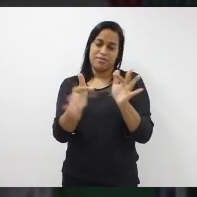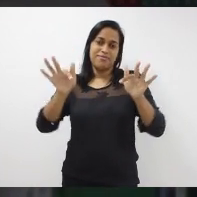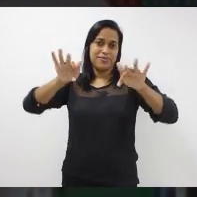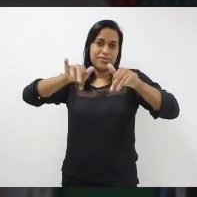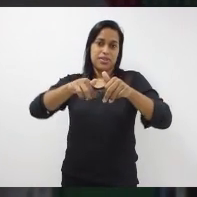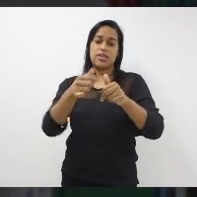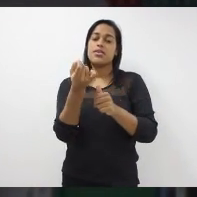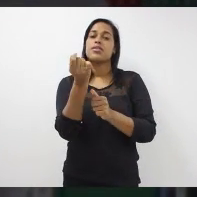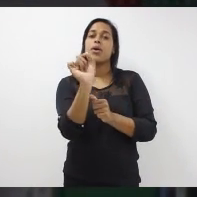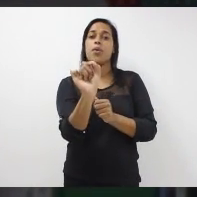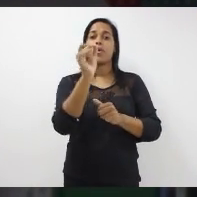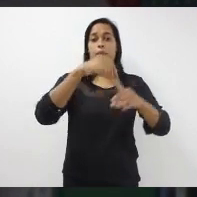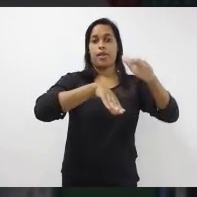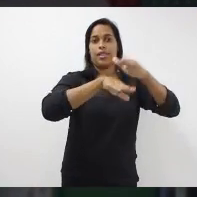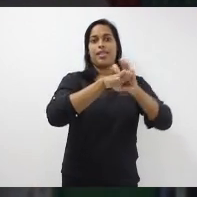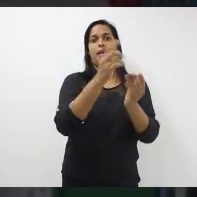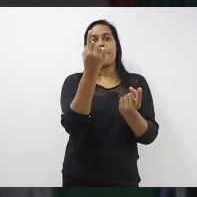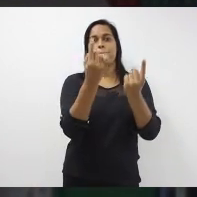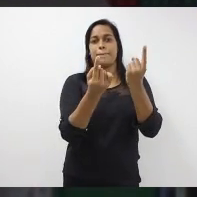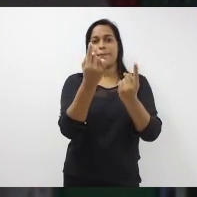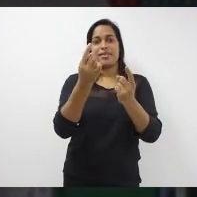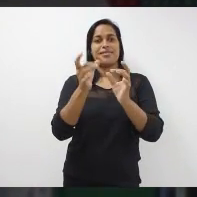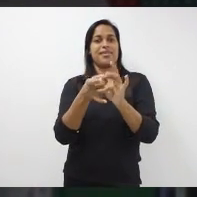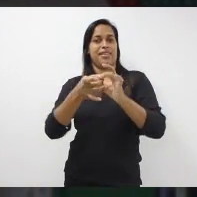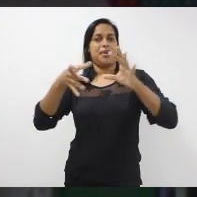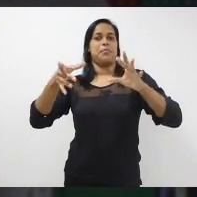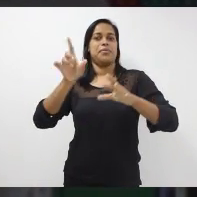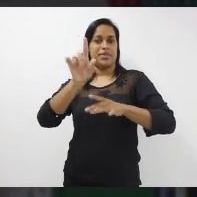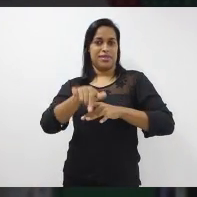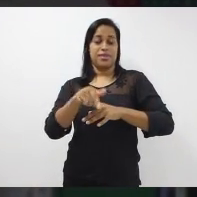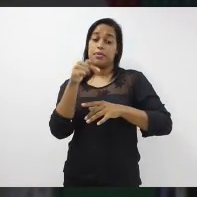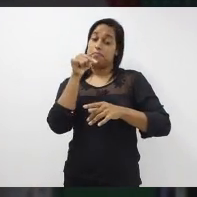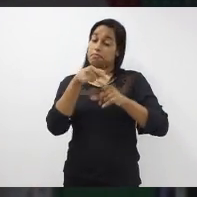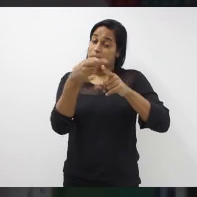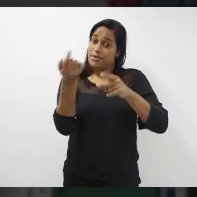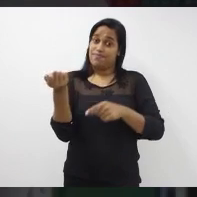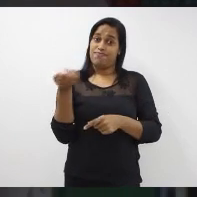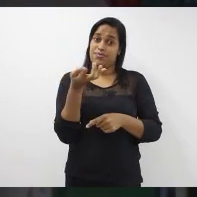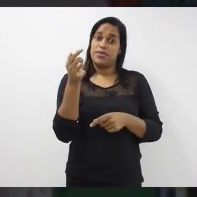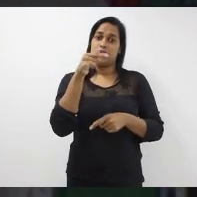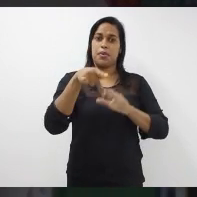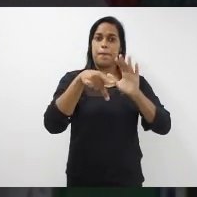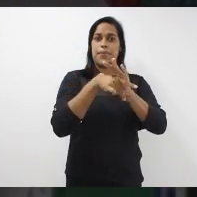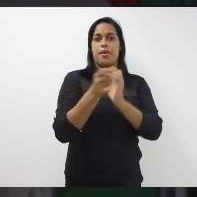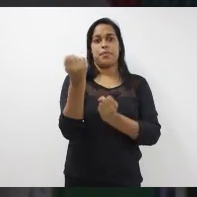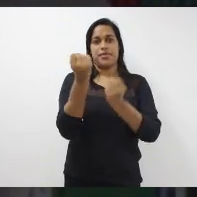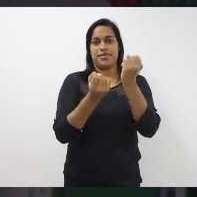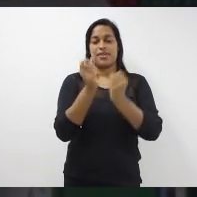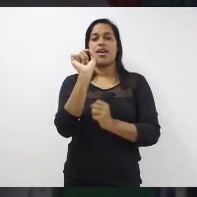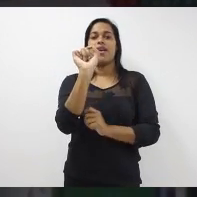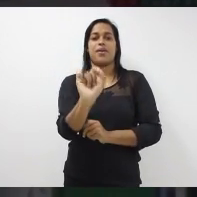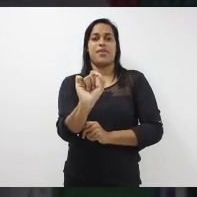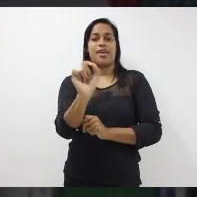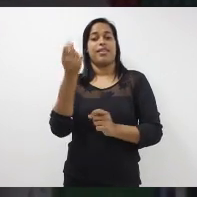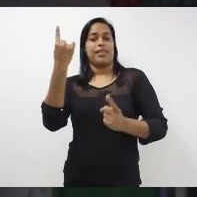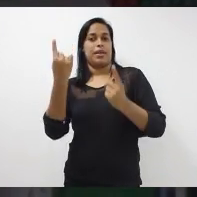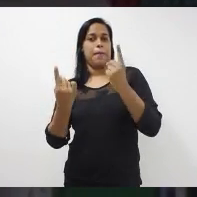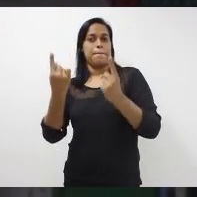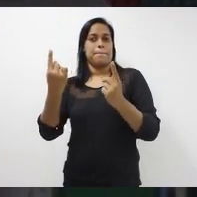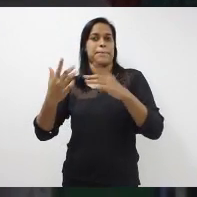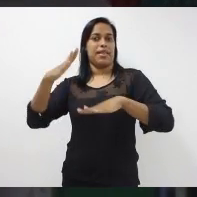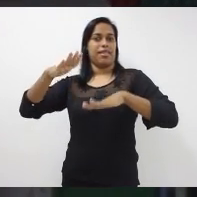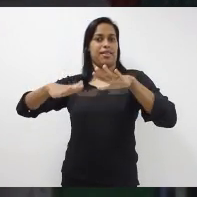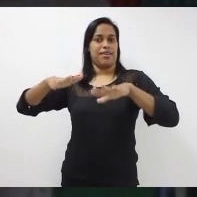parte de uma demanda independente. Agora, a produção desse farol do carro, ele vai ser uma demanda dependente